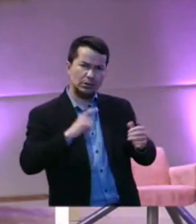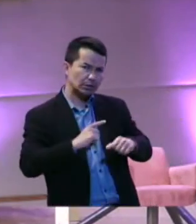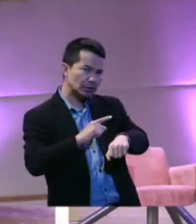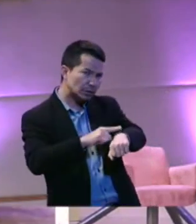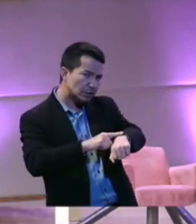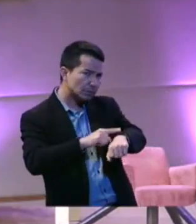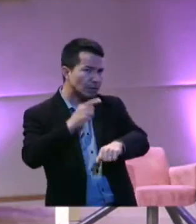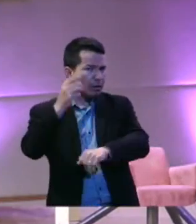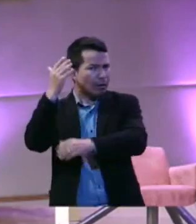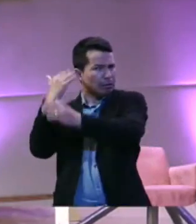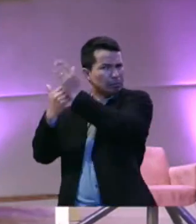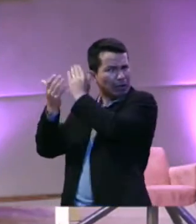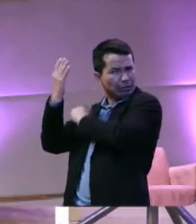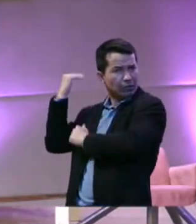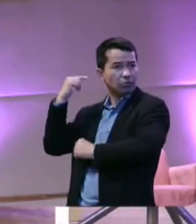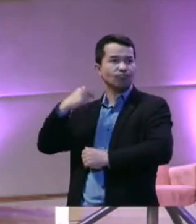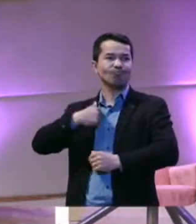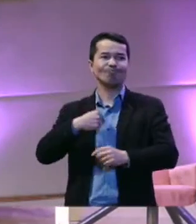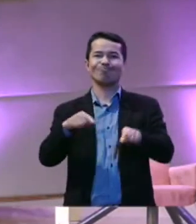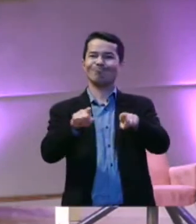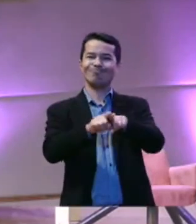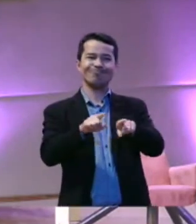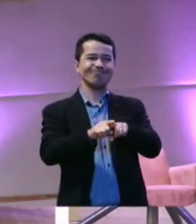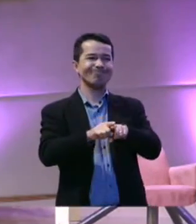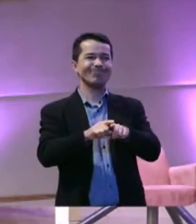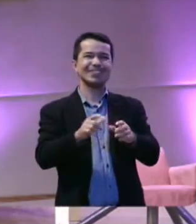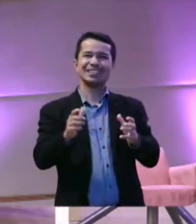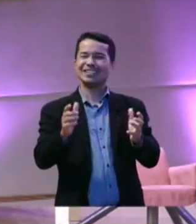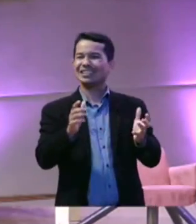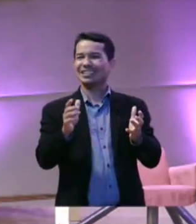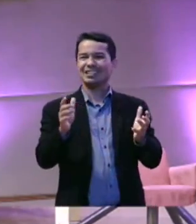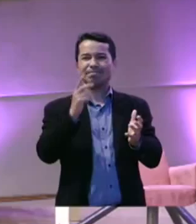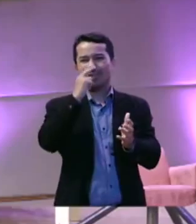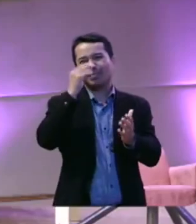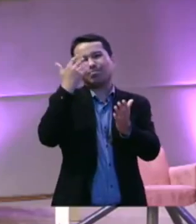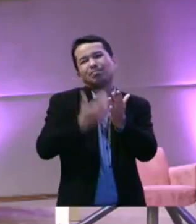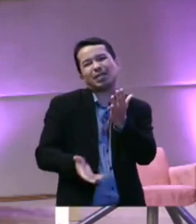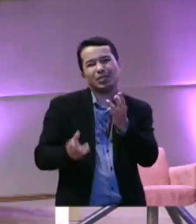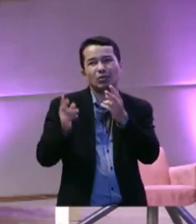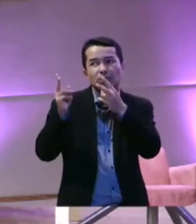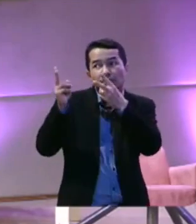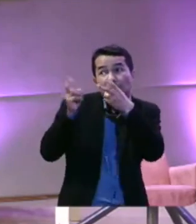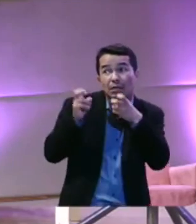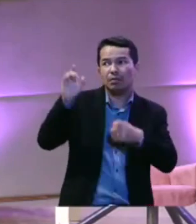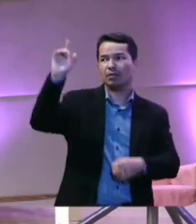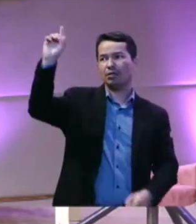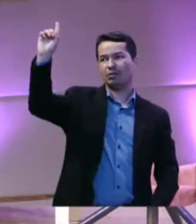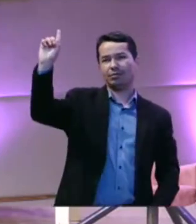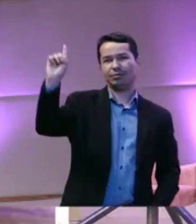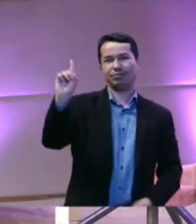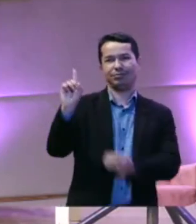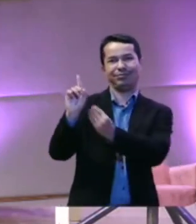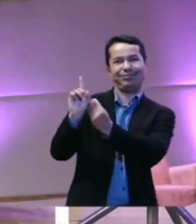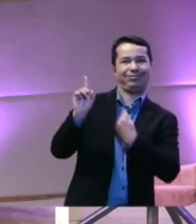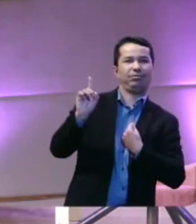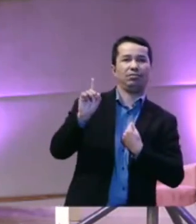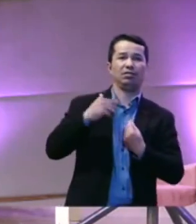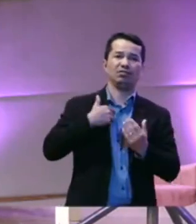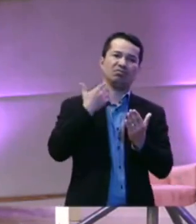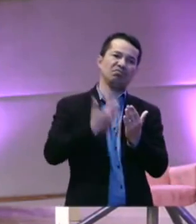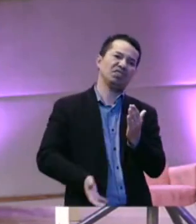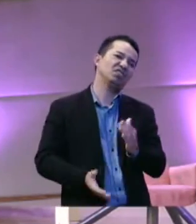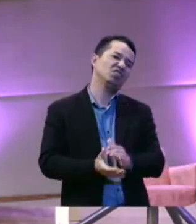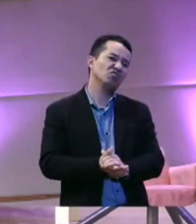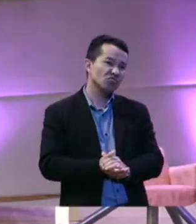que deixei passar algumas manifestações de Deus, dessa visitação dele na